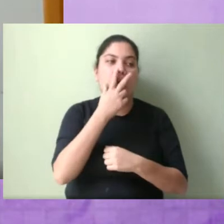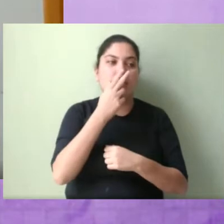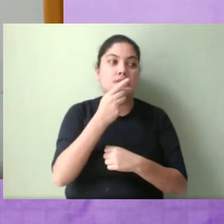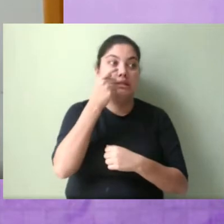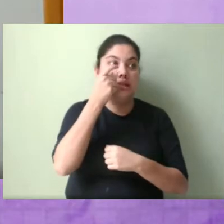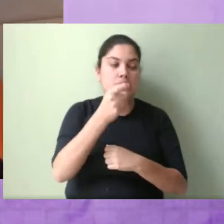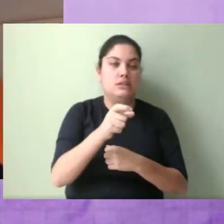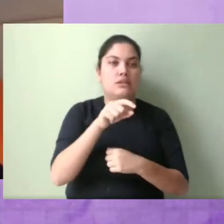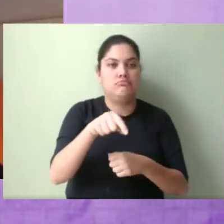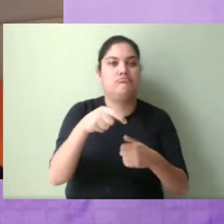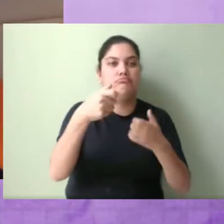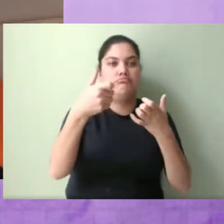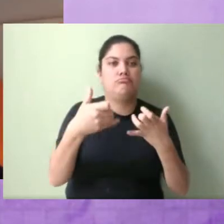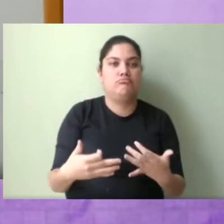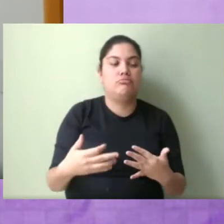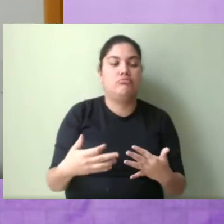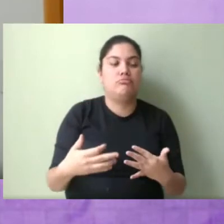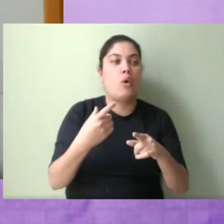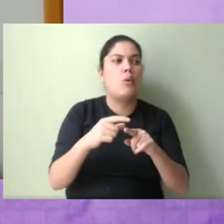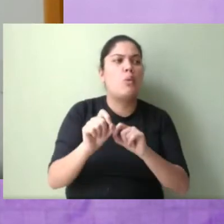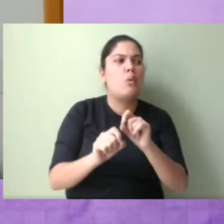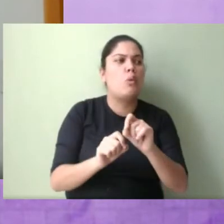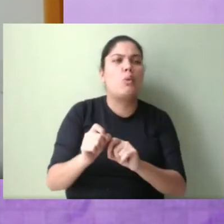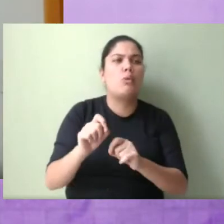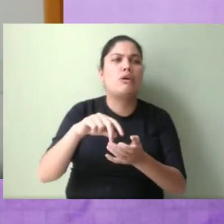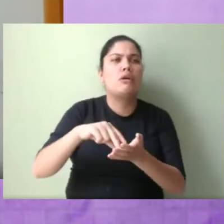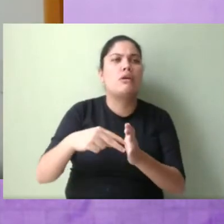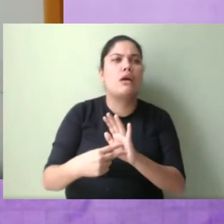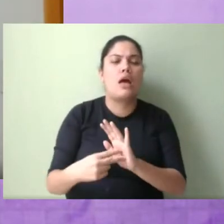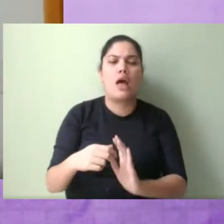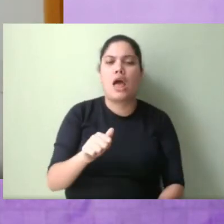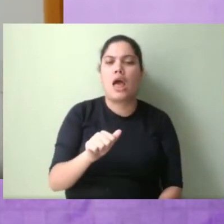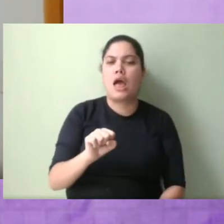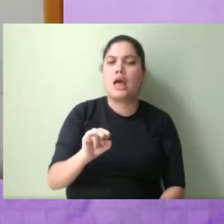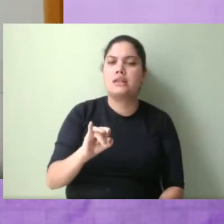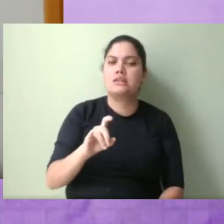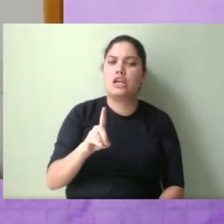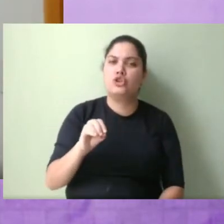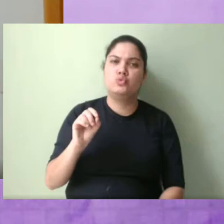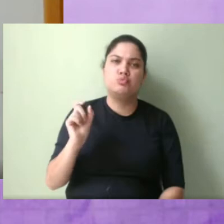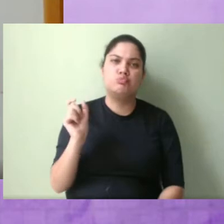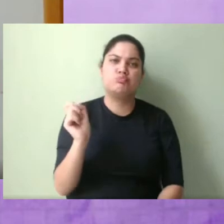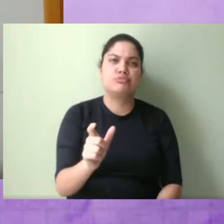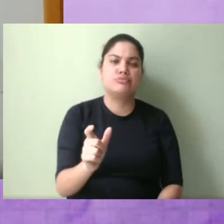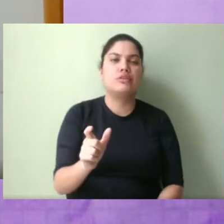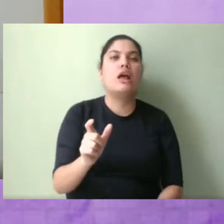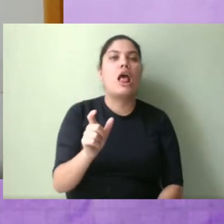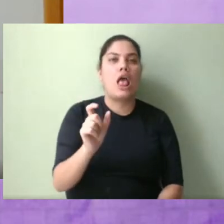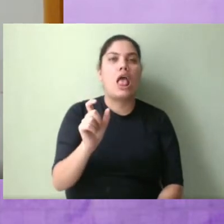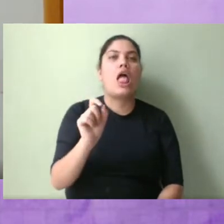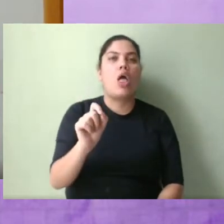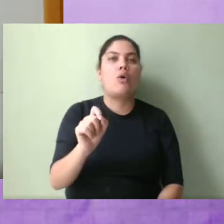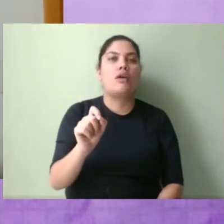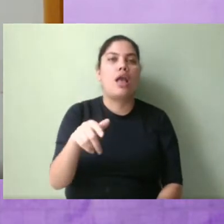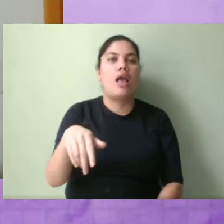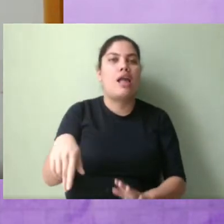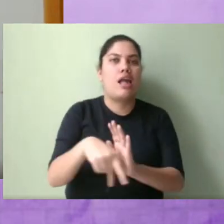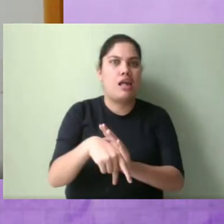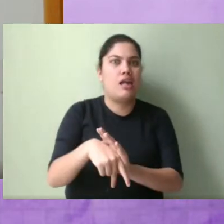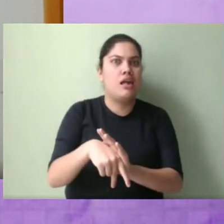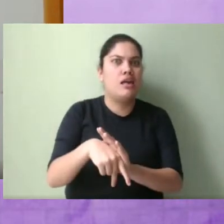acho, Carol, essa questão, porque esse próprio, o que é, né, o